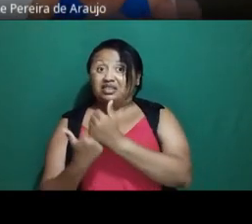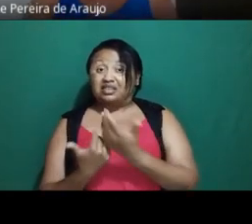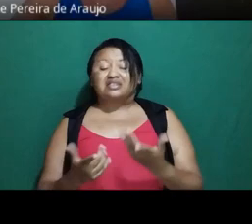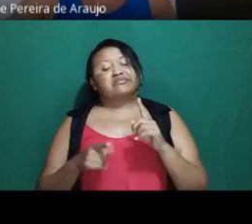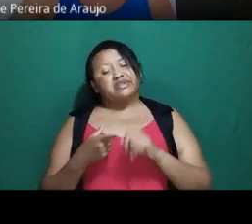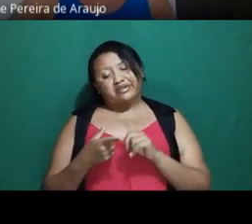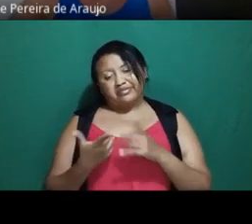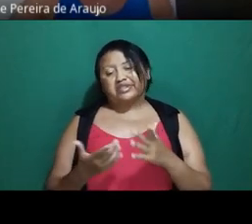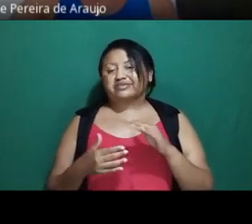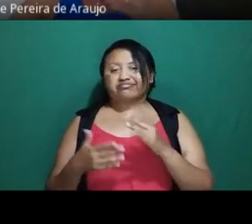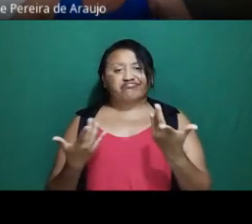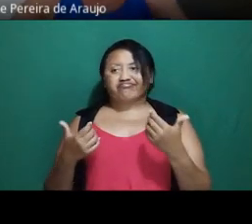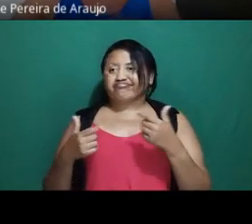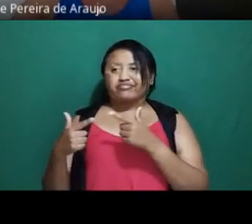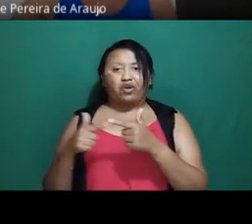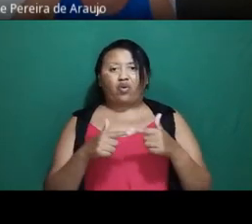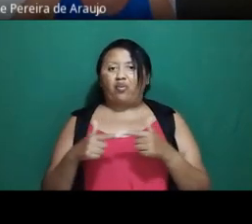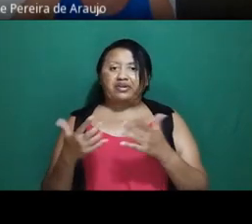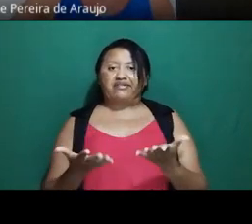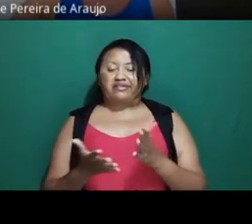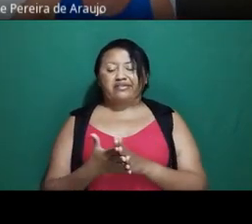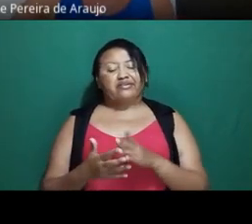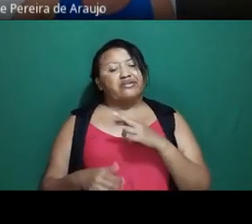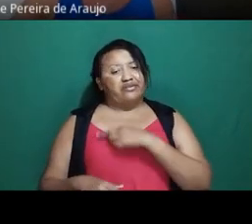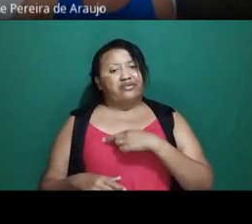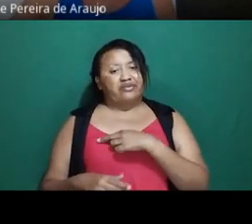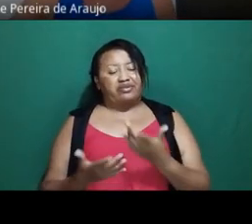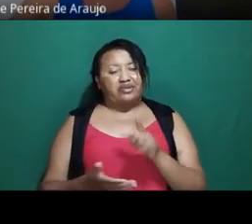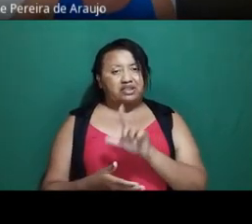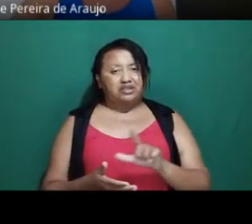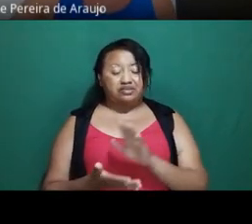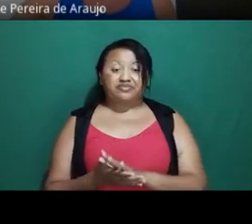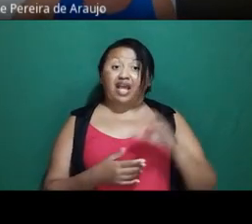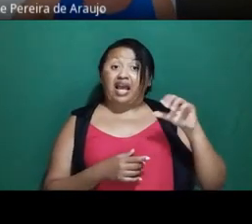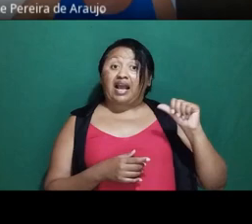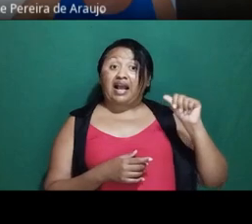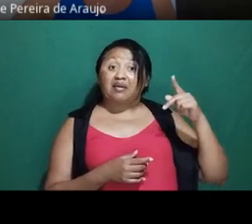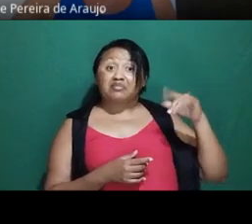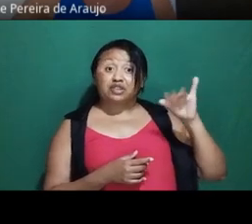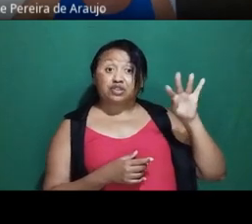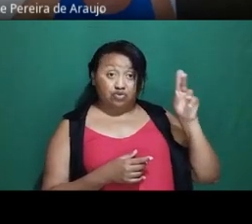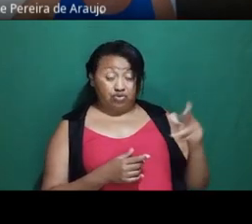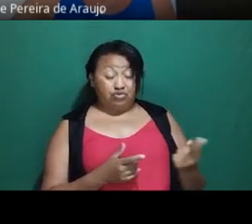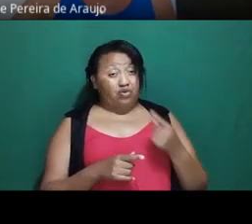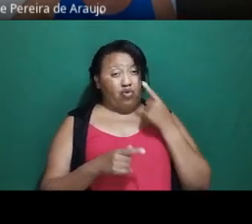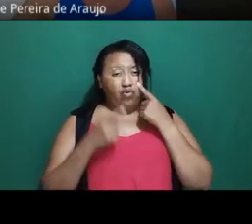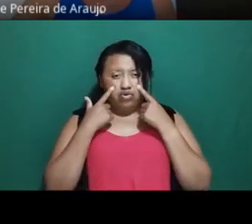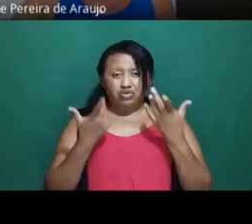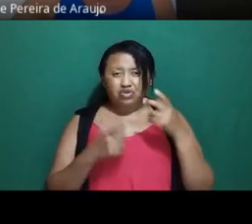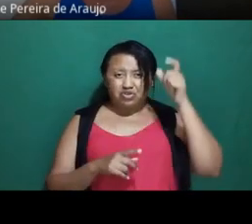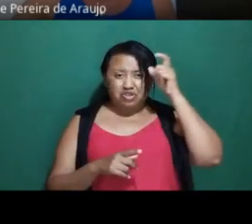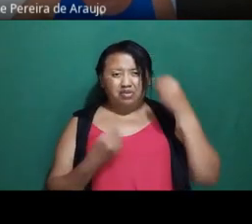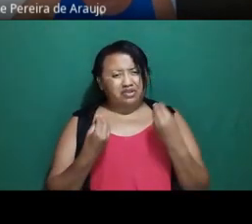Foge também do Romantismo dessa mulher do Romantismo Capitu Apesar daqueles olhos que o diabo lhe deu